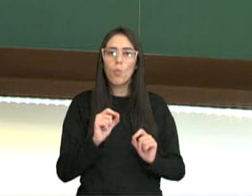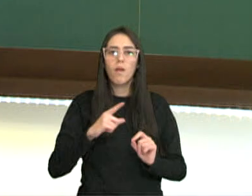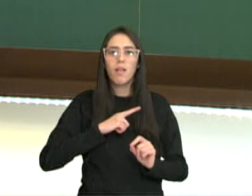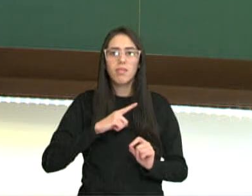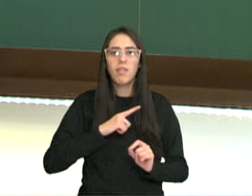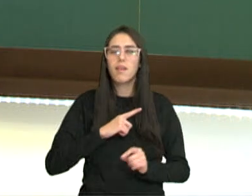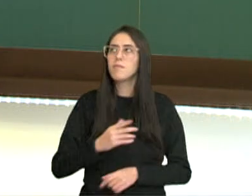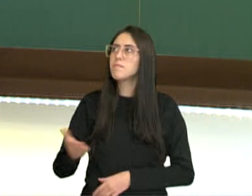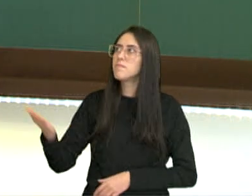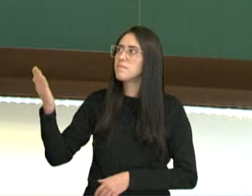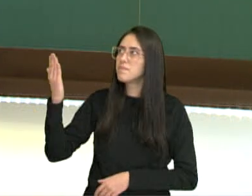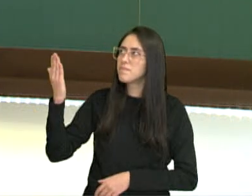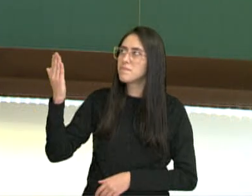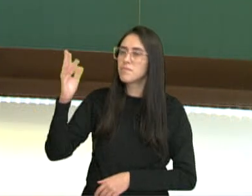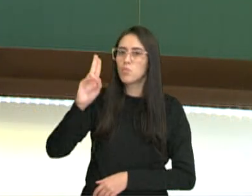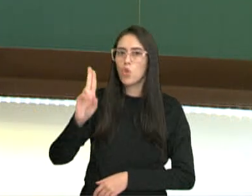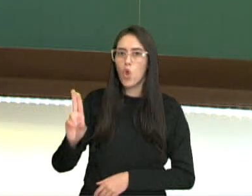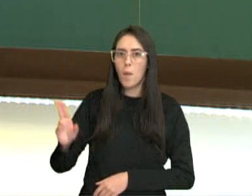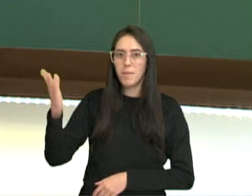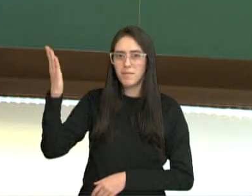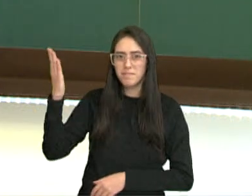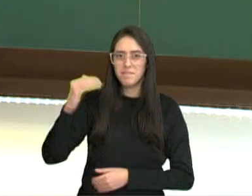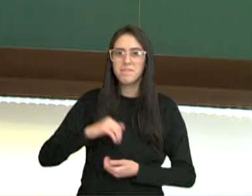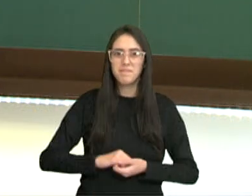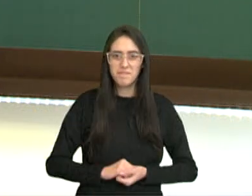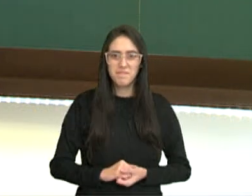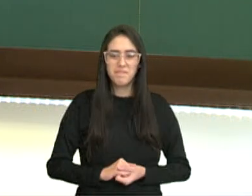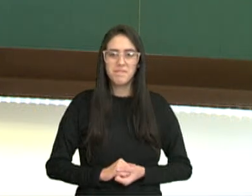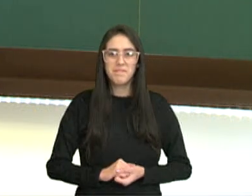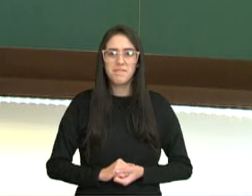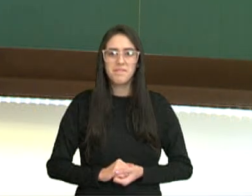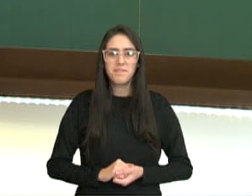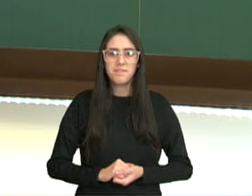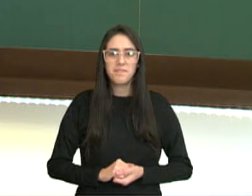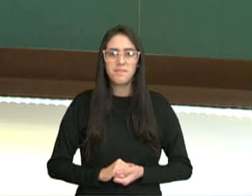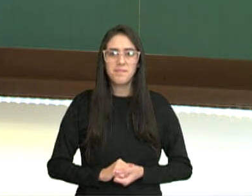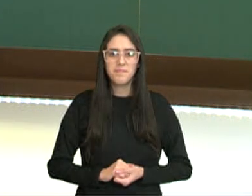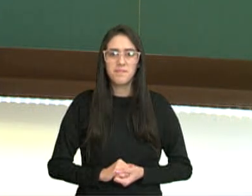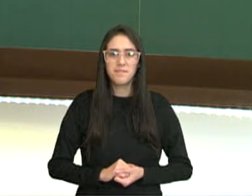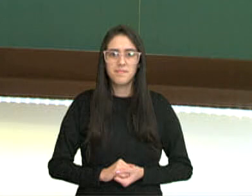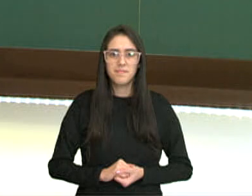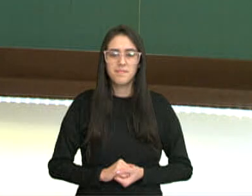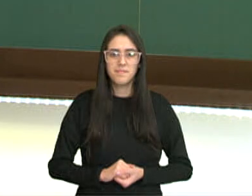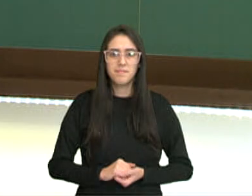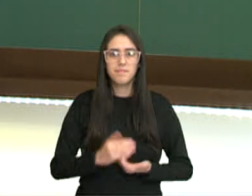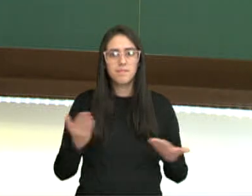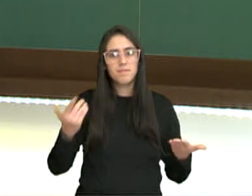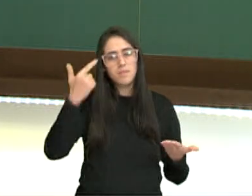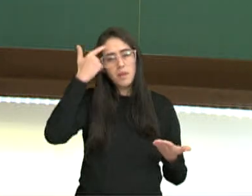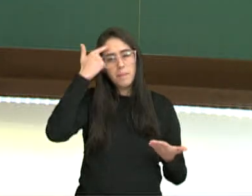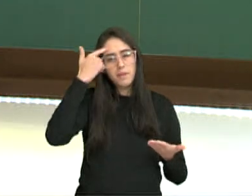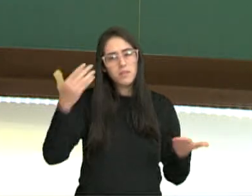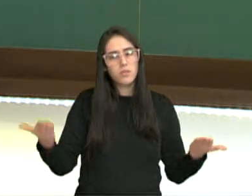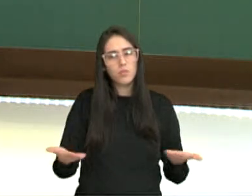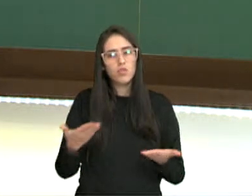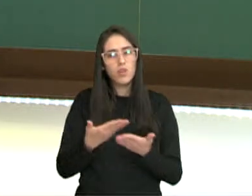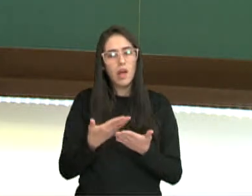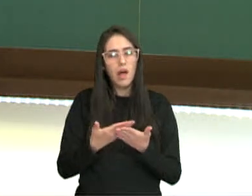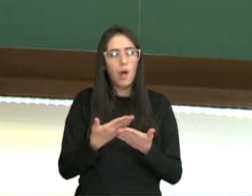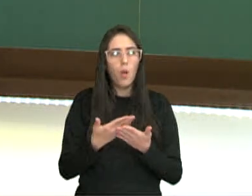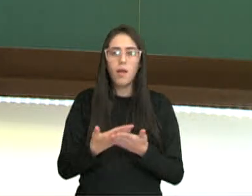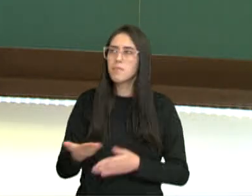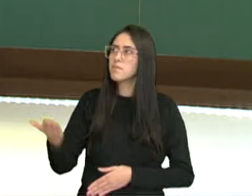respectivamente são o manganês, o argônio e o selênio. Vamos pensar um pouquinho na aula de hoje. Temos